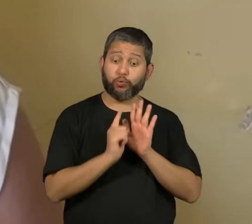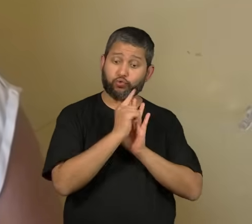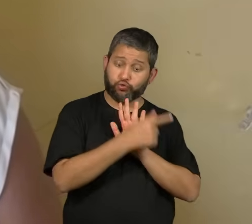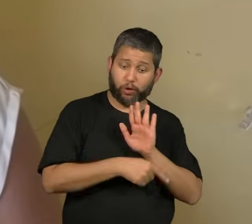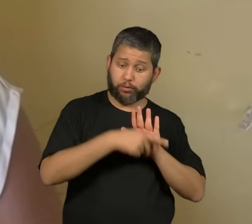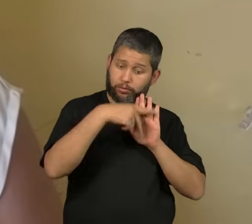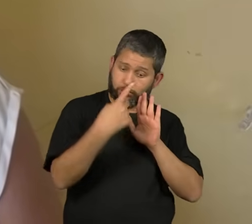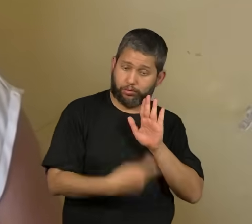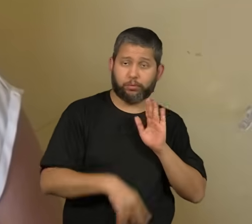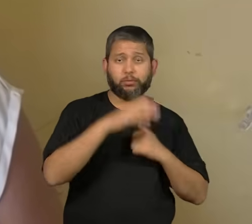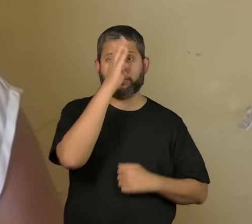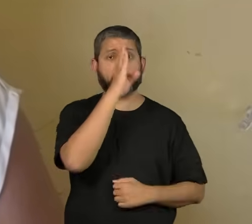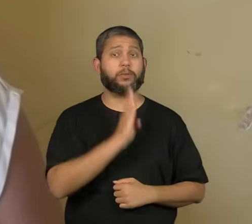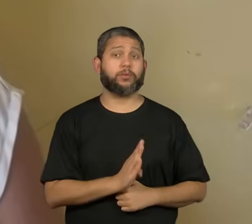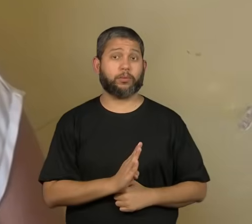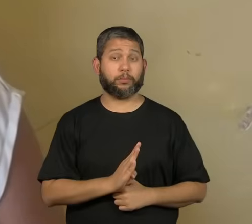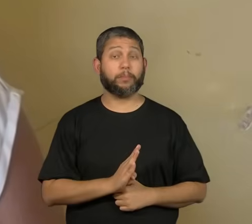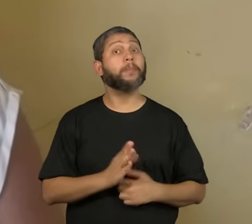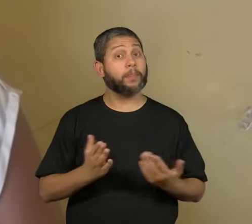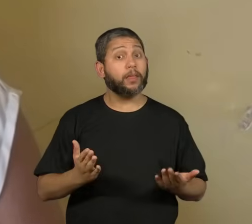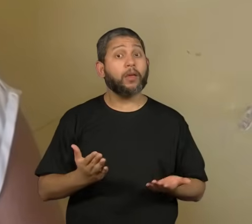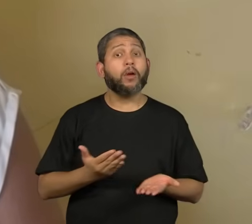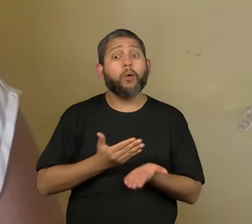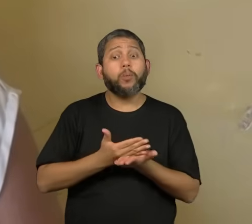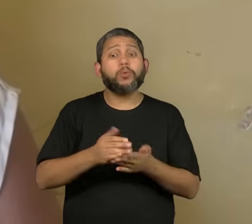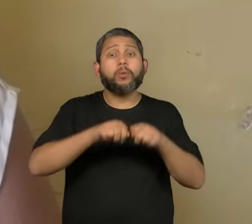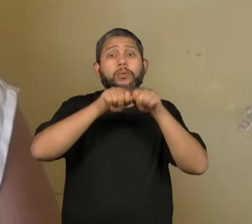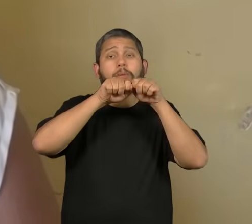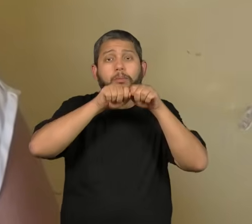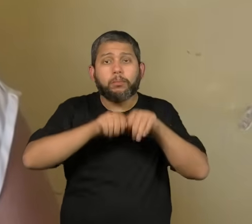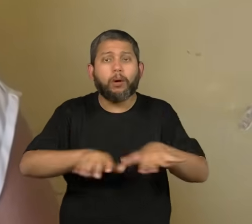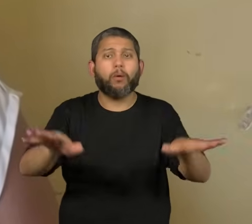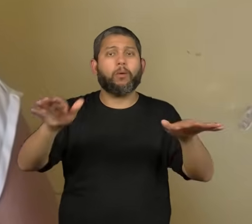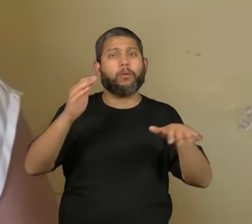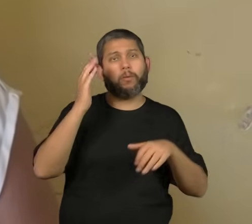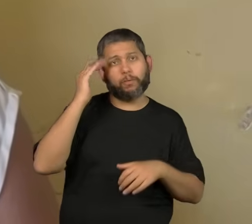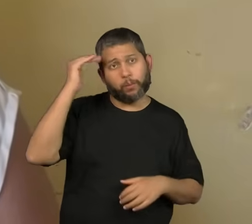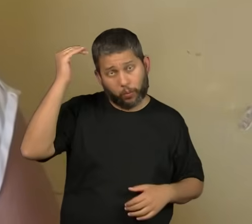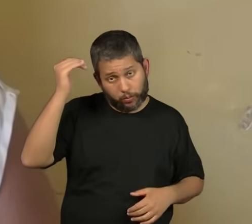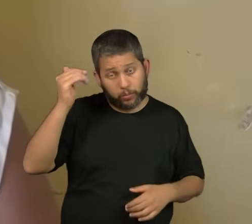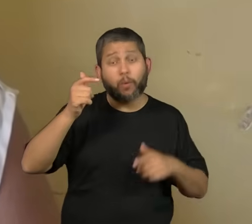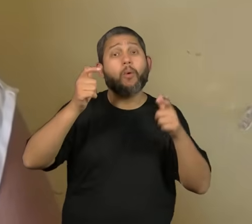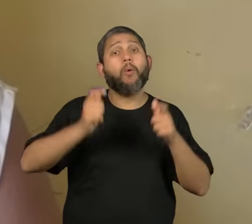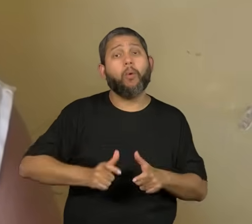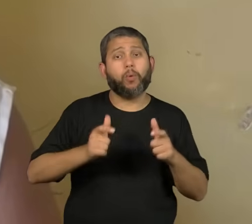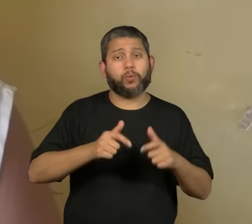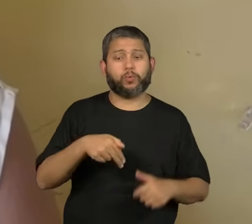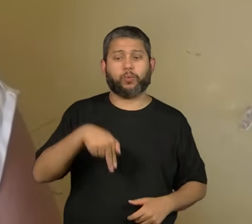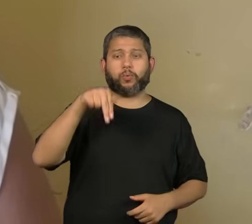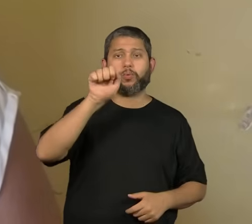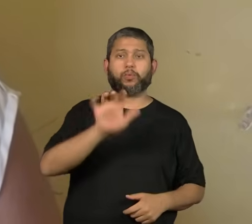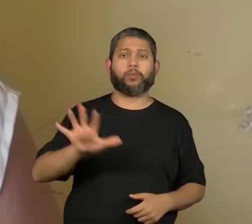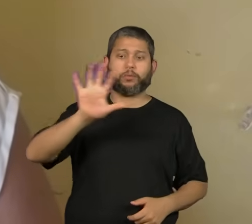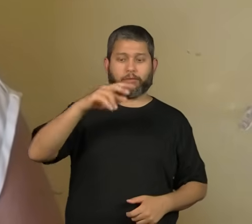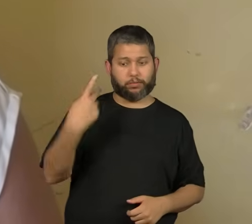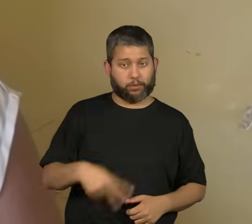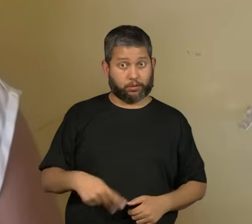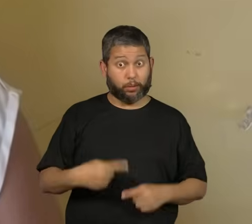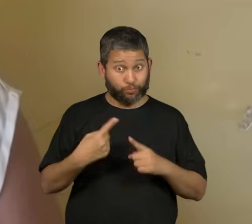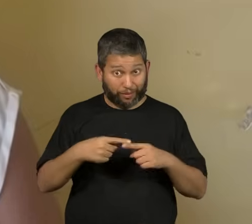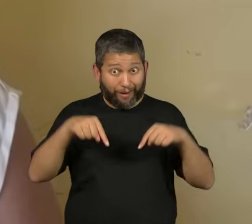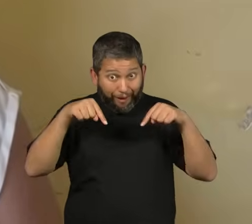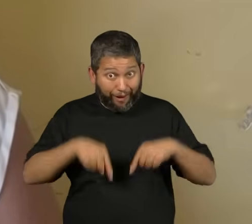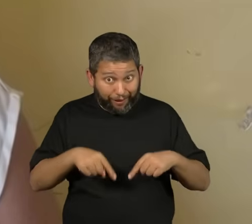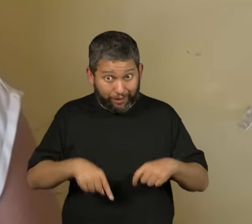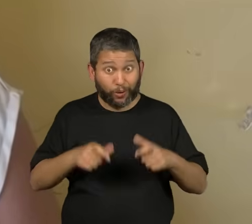quem ajudou a ele a se tornar quem ele é, conhecidíssimo, foi a região Nordeste. Porque aqui no sertão,